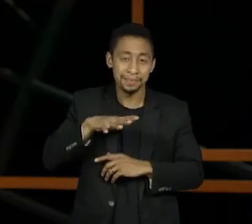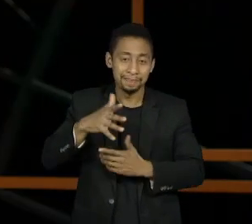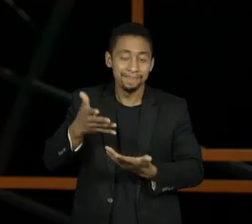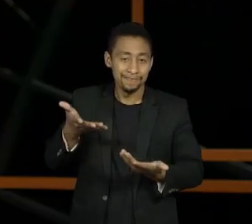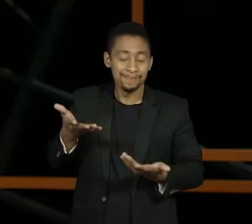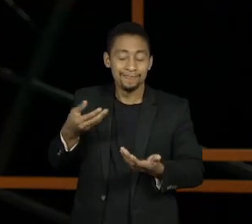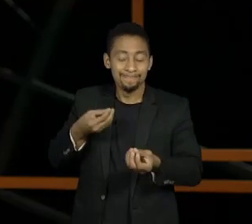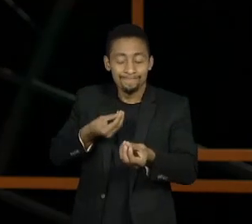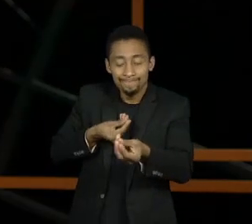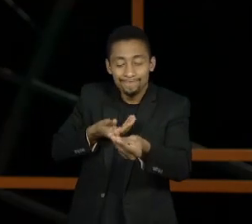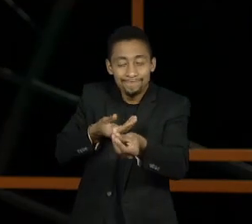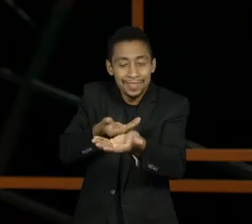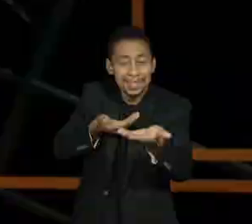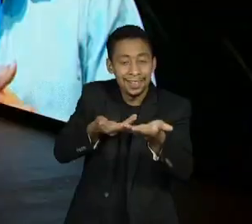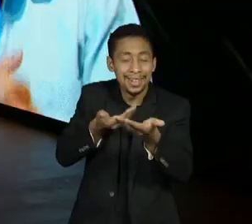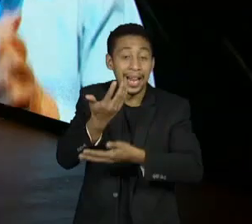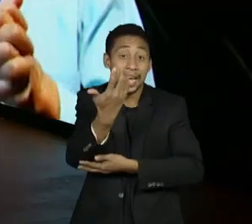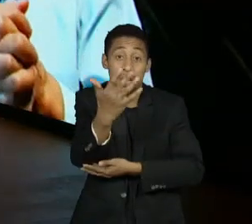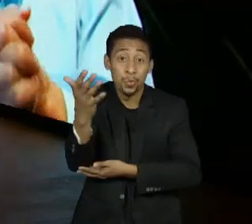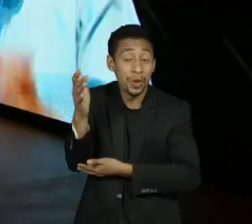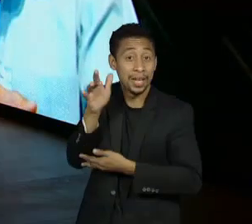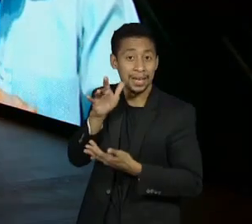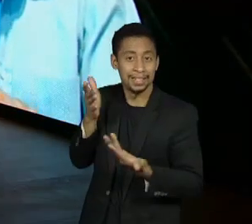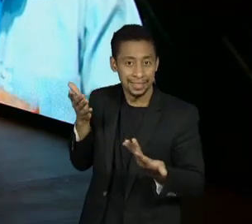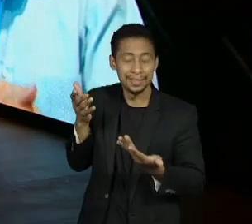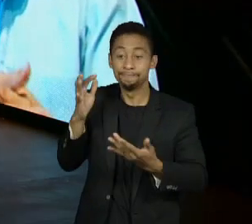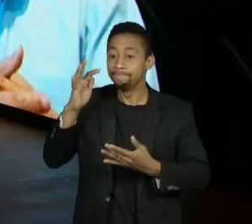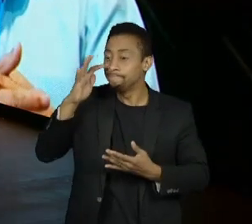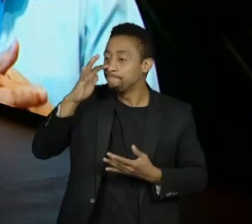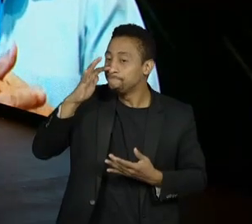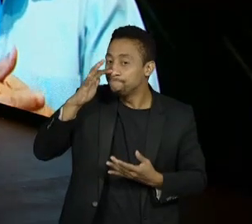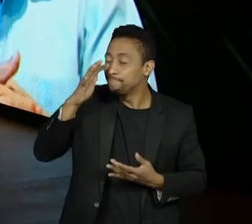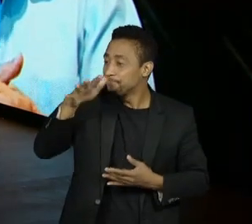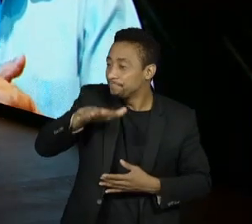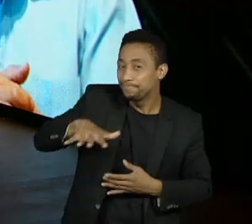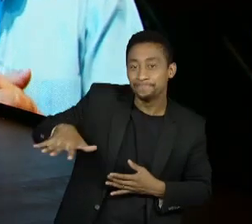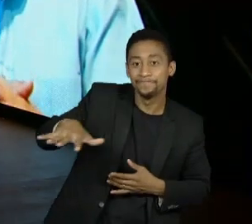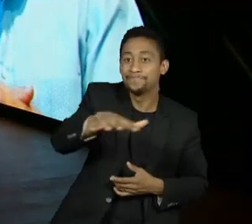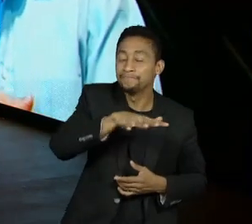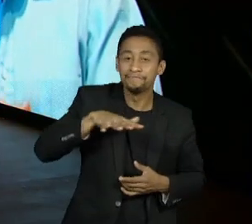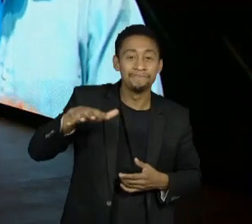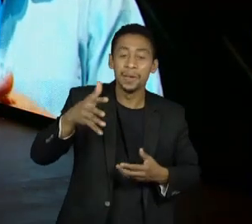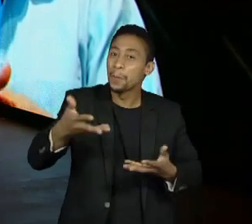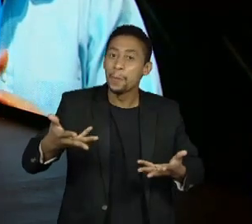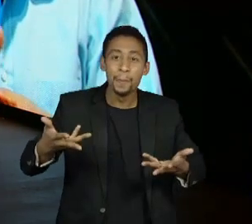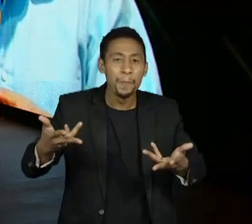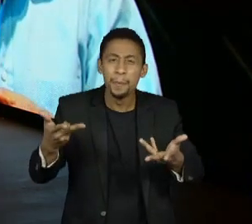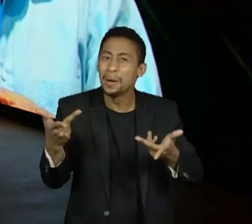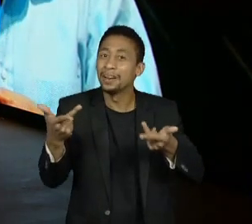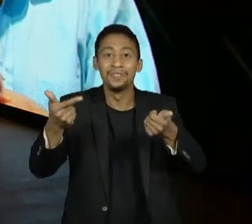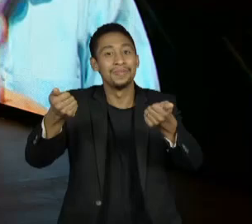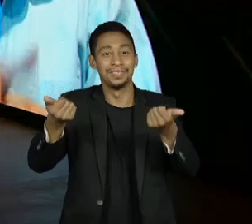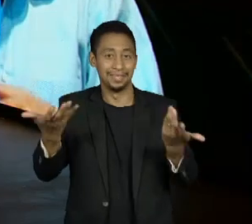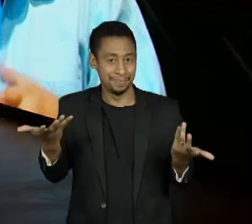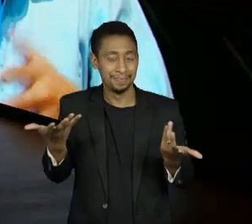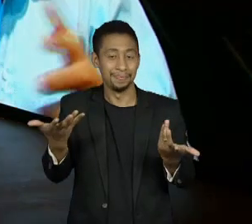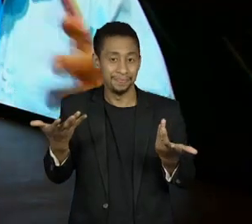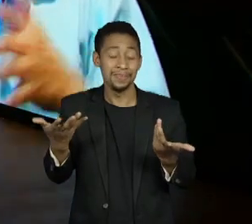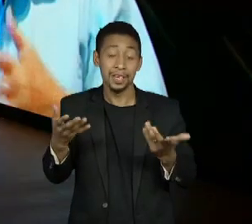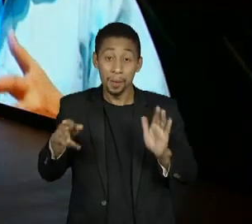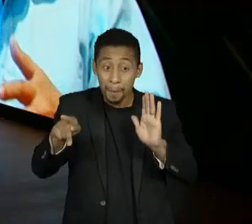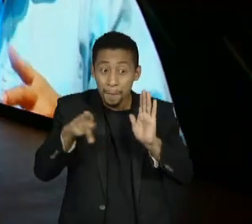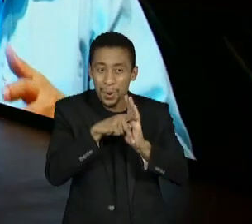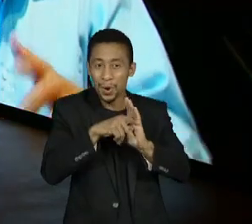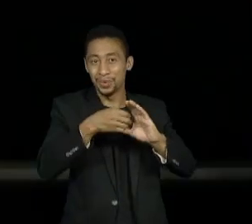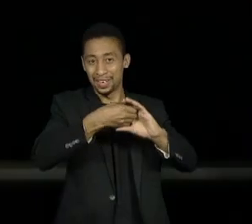natureza que eu sempre tive e a admiração pelas maravilhas da natureza, eu penso que isso aí é do Horácio e